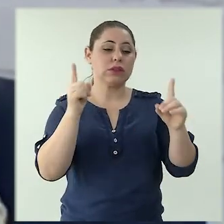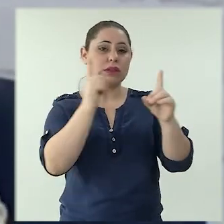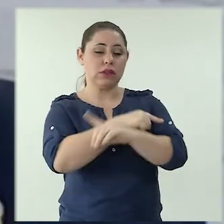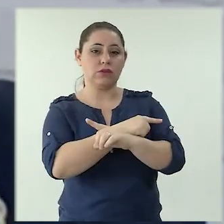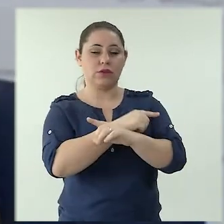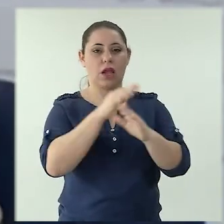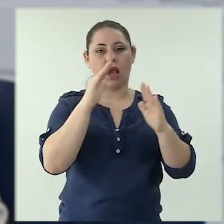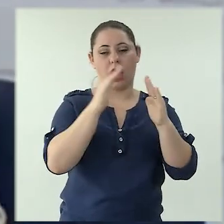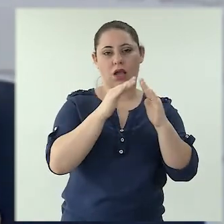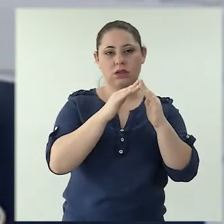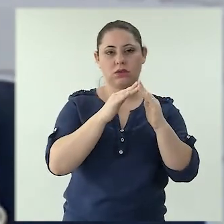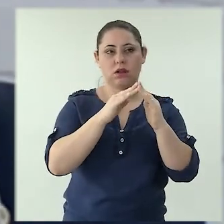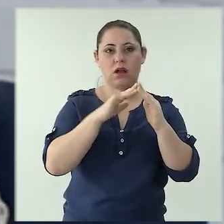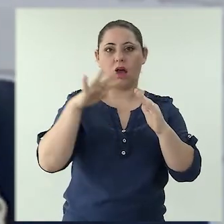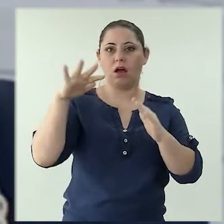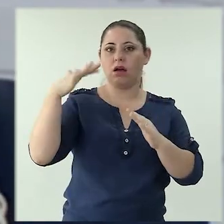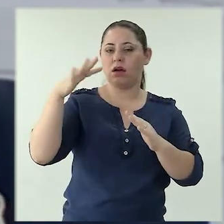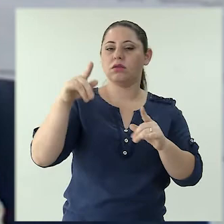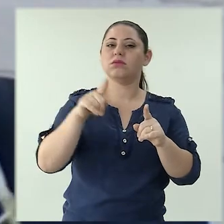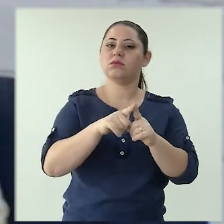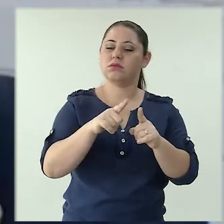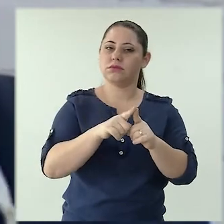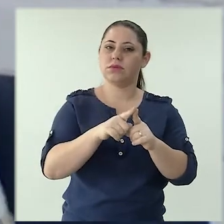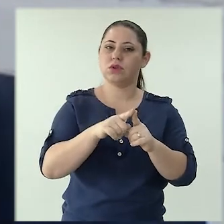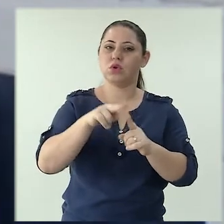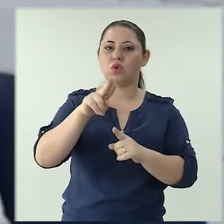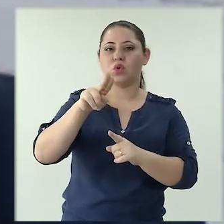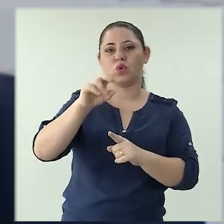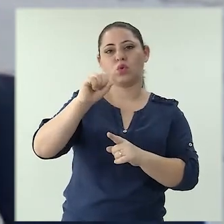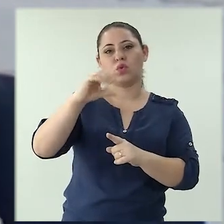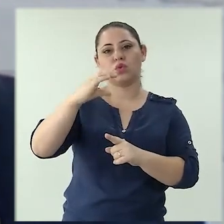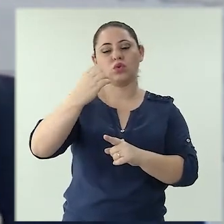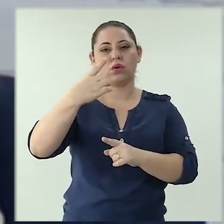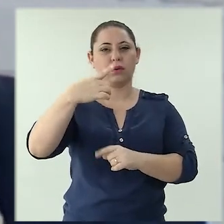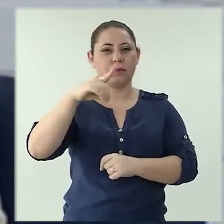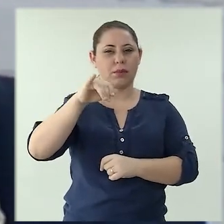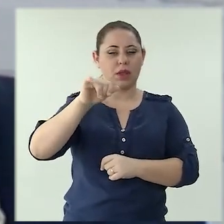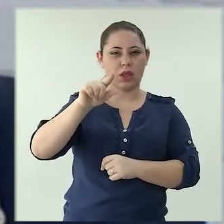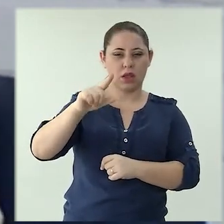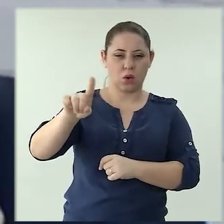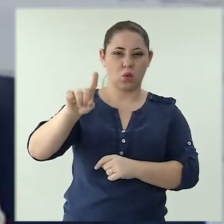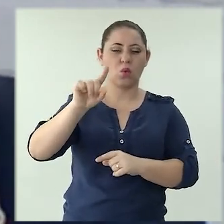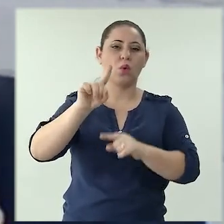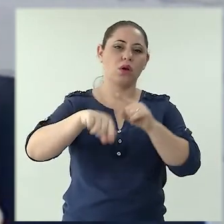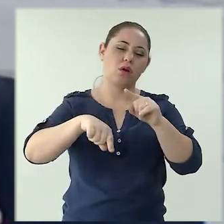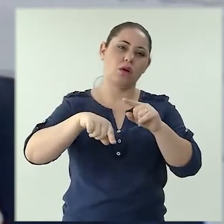essa tramitação ela é bem alta também. Ela é bem alta e o uso capião aí fica